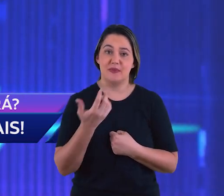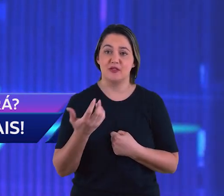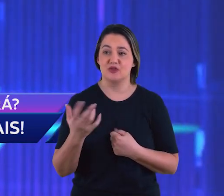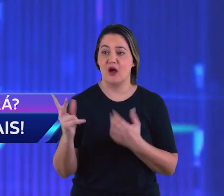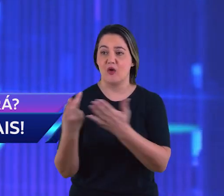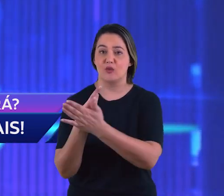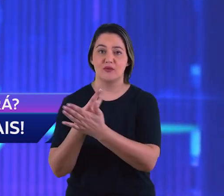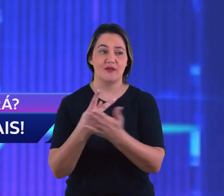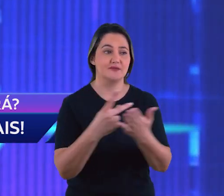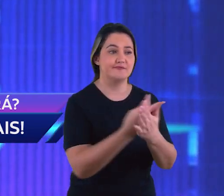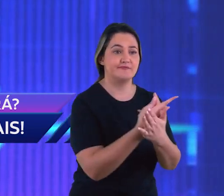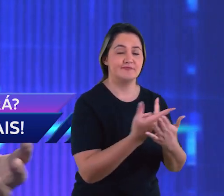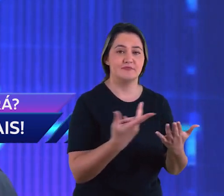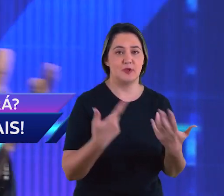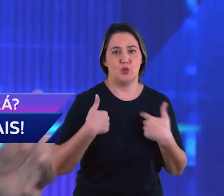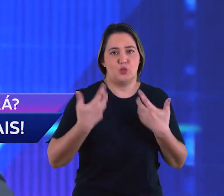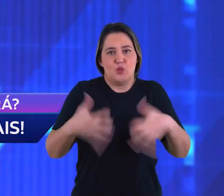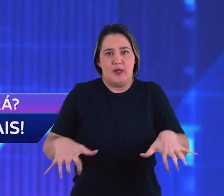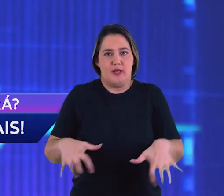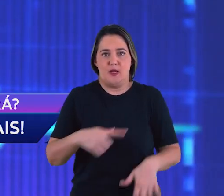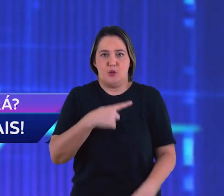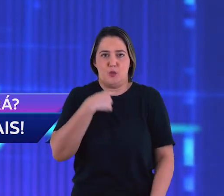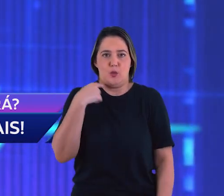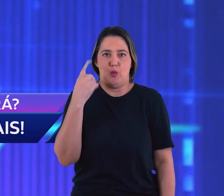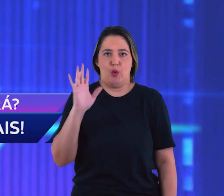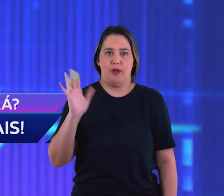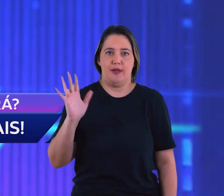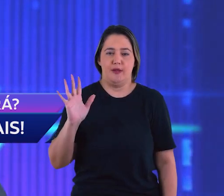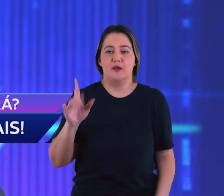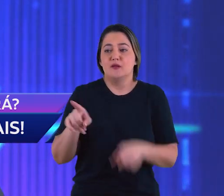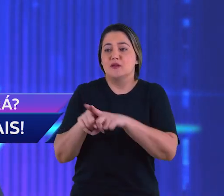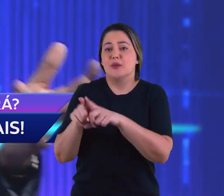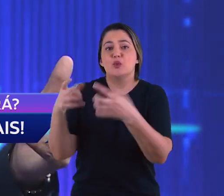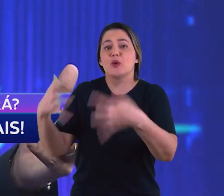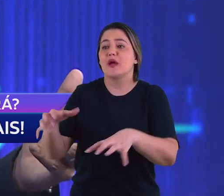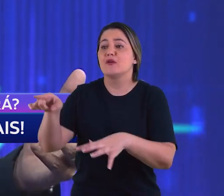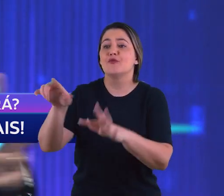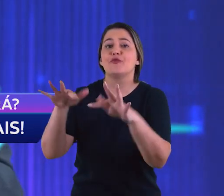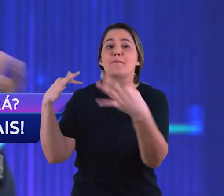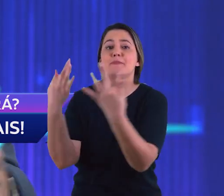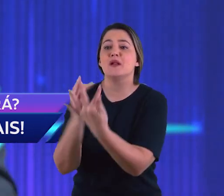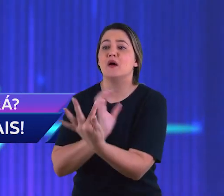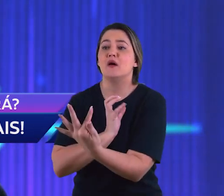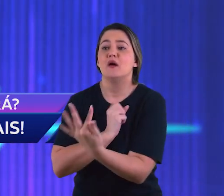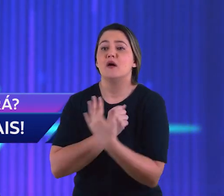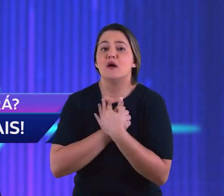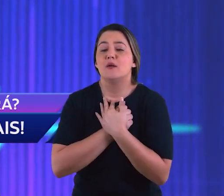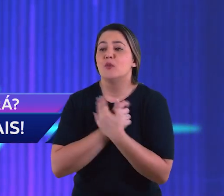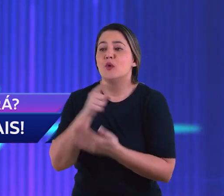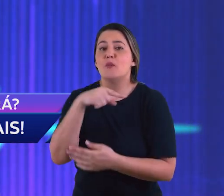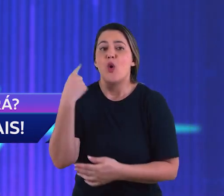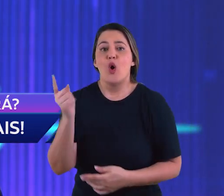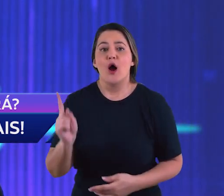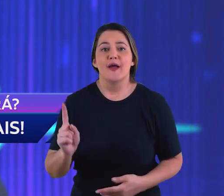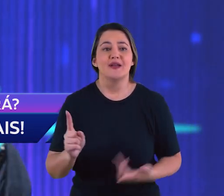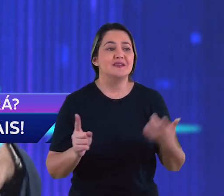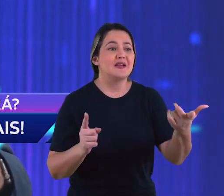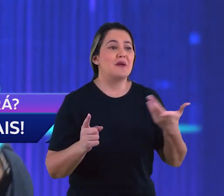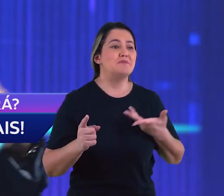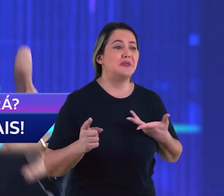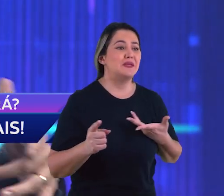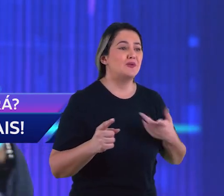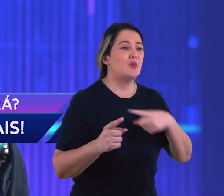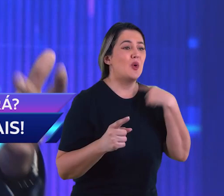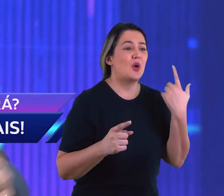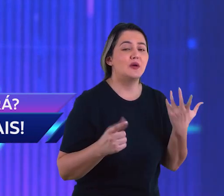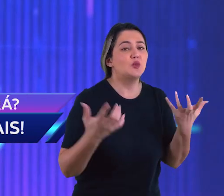existir. É primeiro porque eu não quero morrer. E segundo, que eu também não quero perder as pessoas que eu amo. E terceiro, que eu não